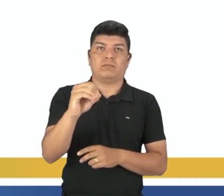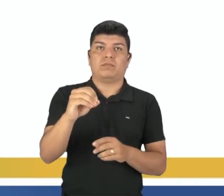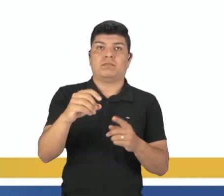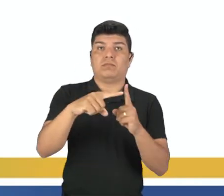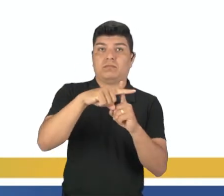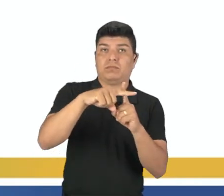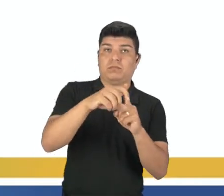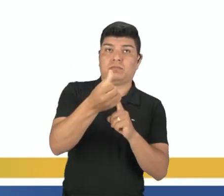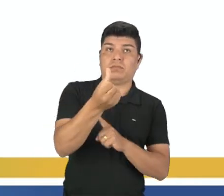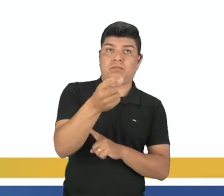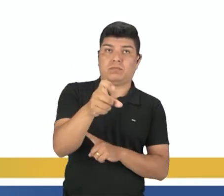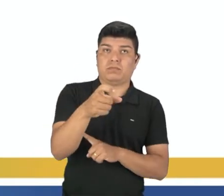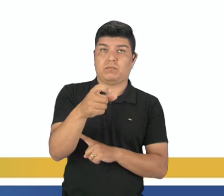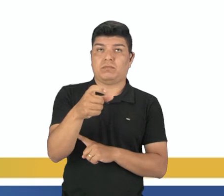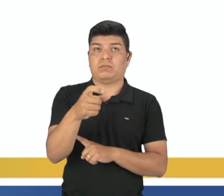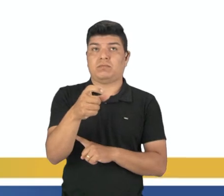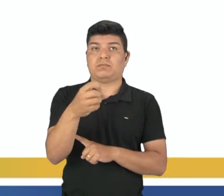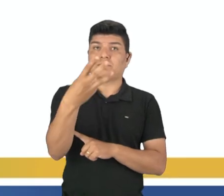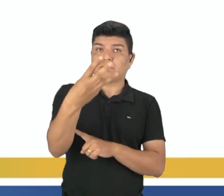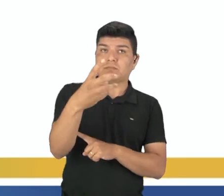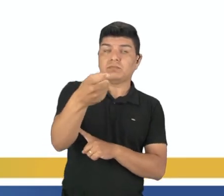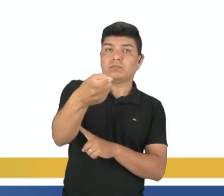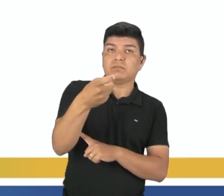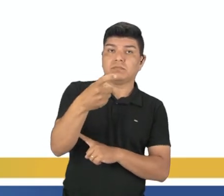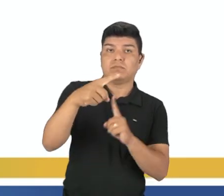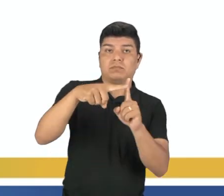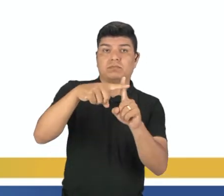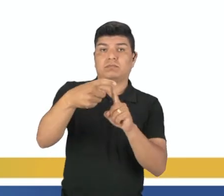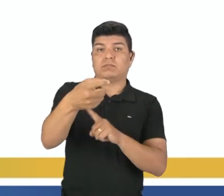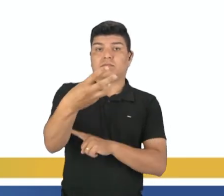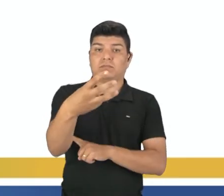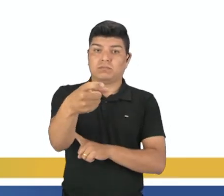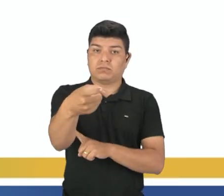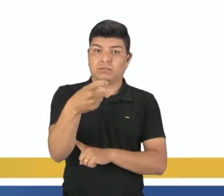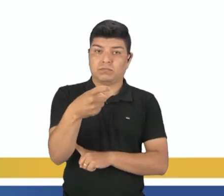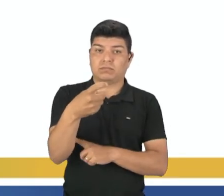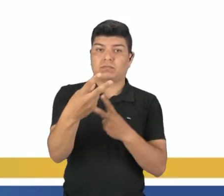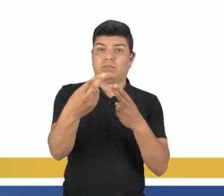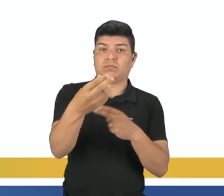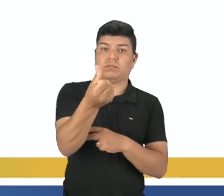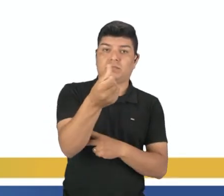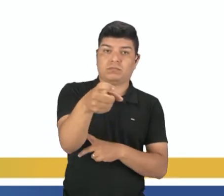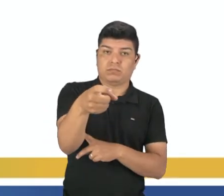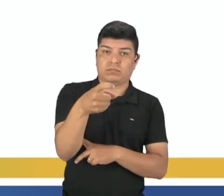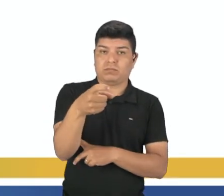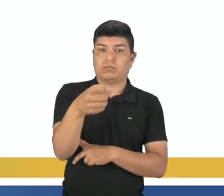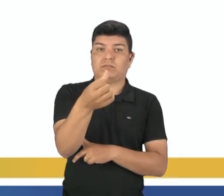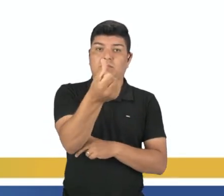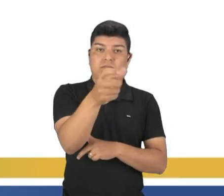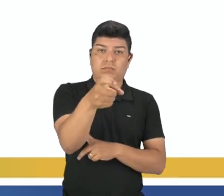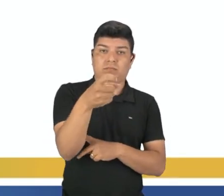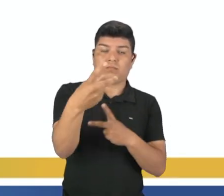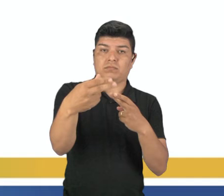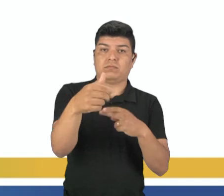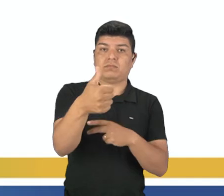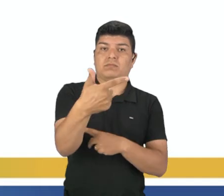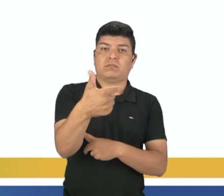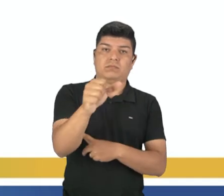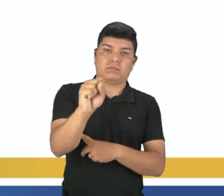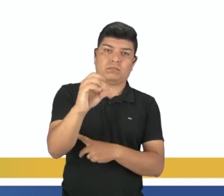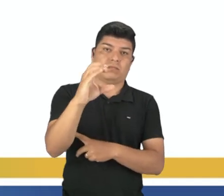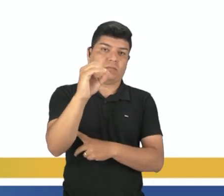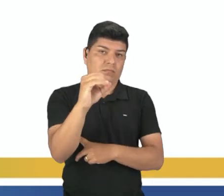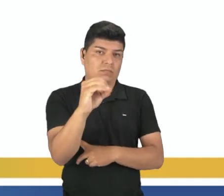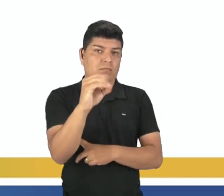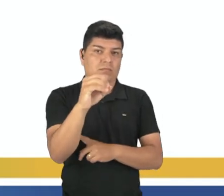2x, nós temos 3x. 3x mais 3x, nós temos 6x. 6x é igual a 180 graus.